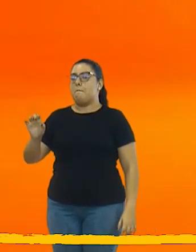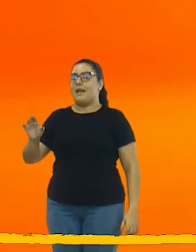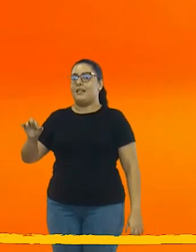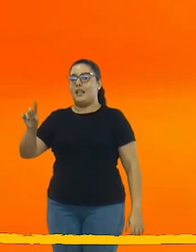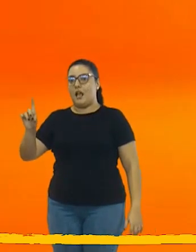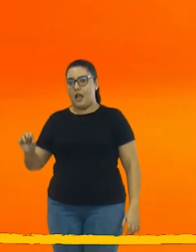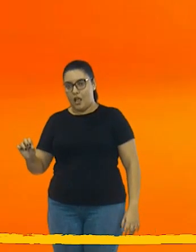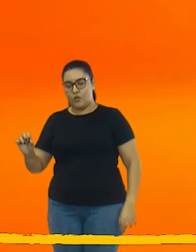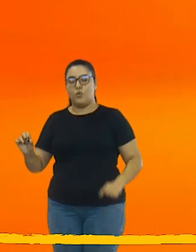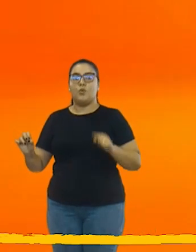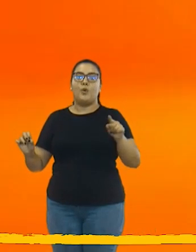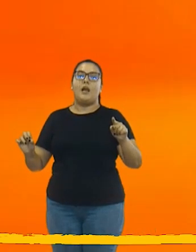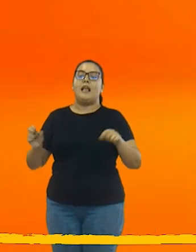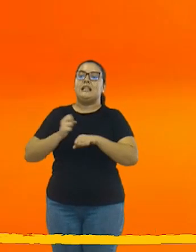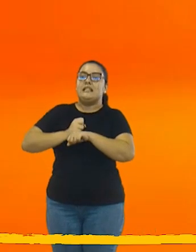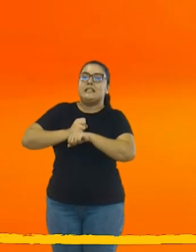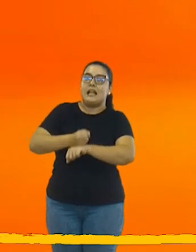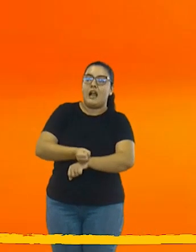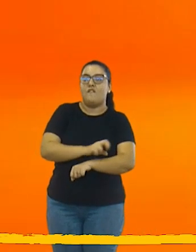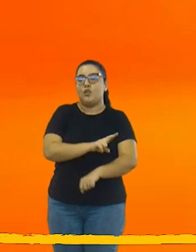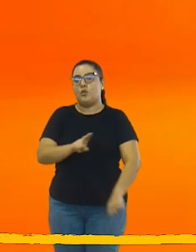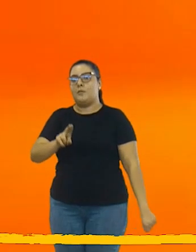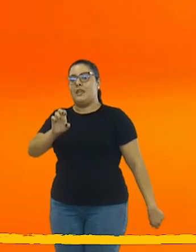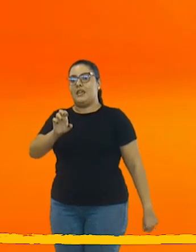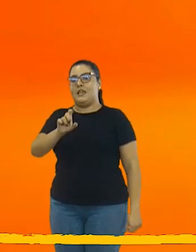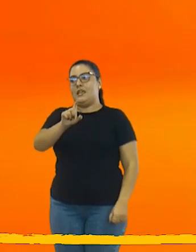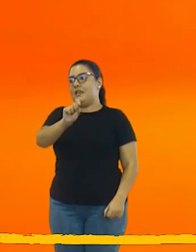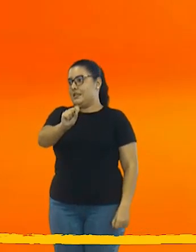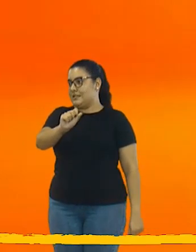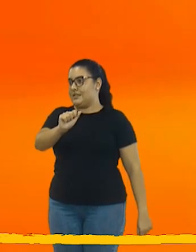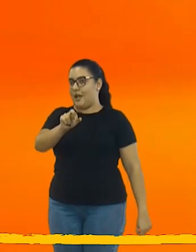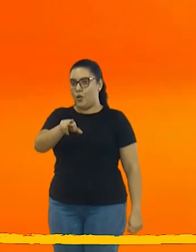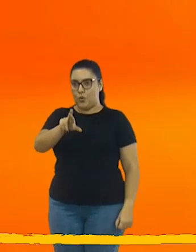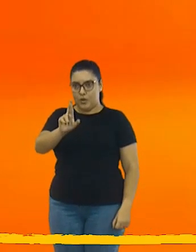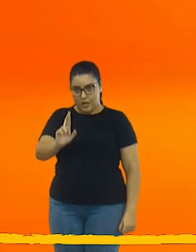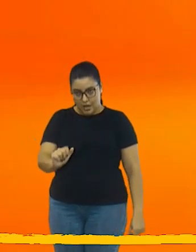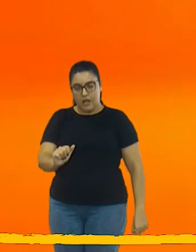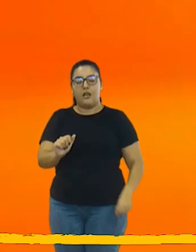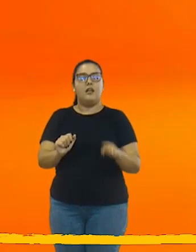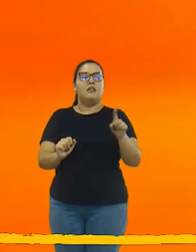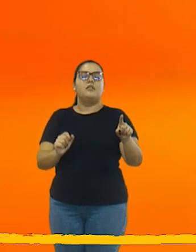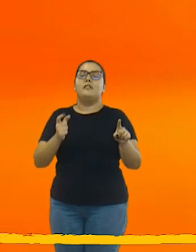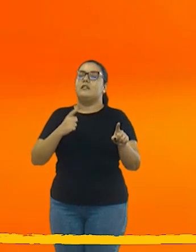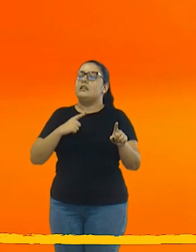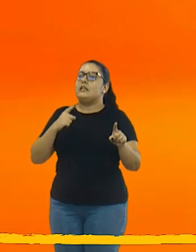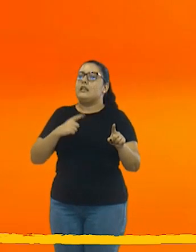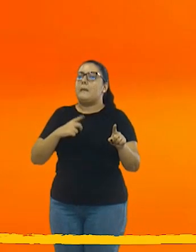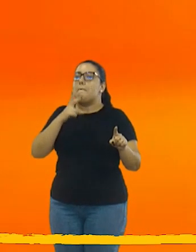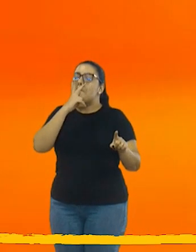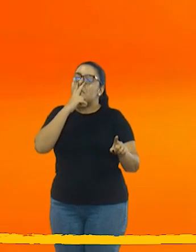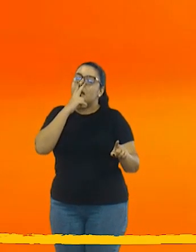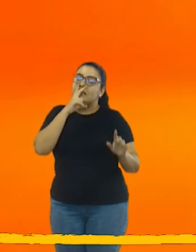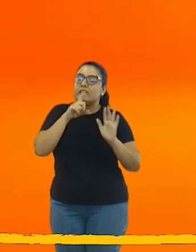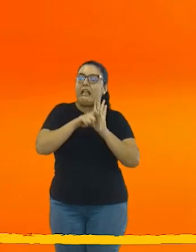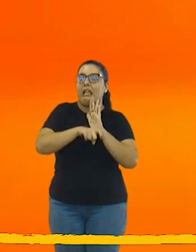escrava Isaura, em que a paisagem regional é carregada de fantasia e